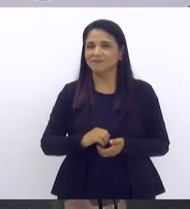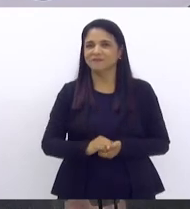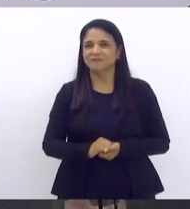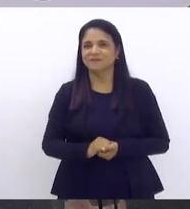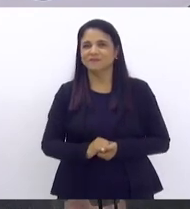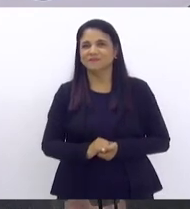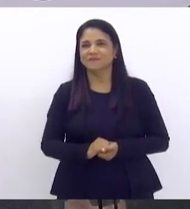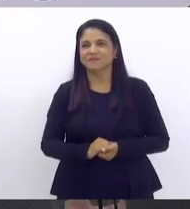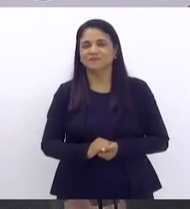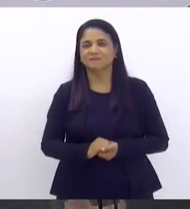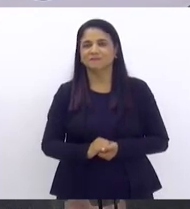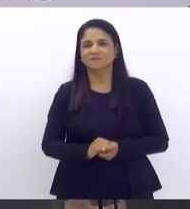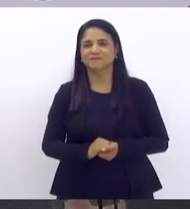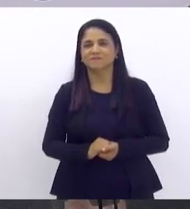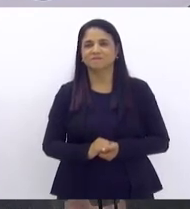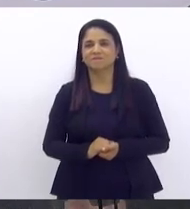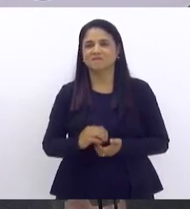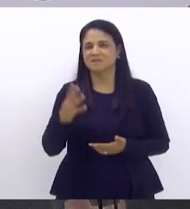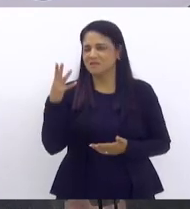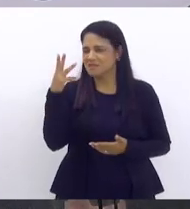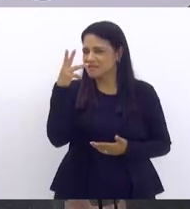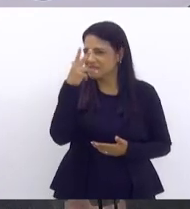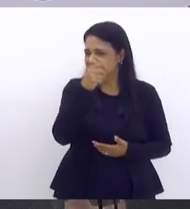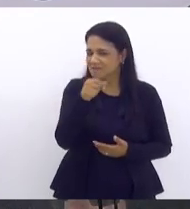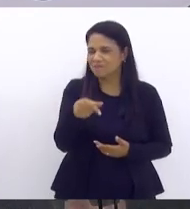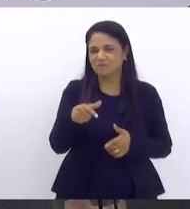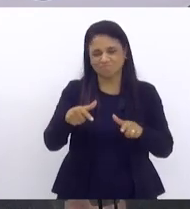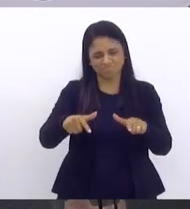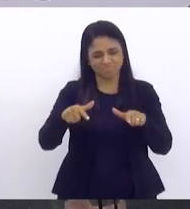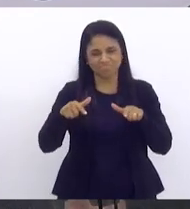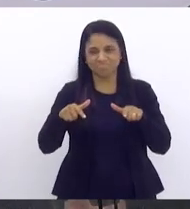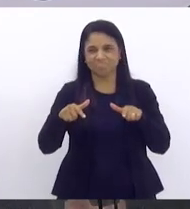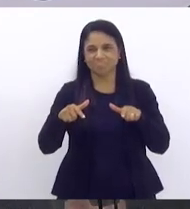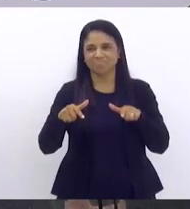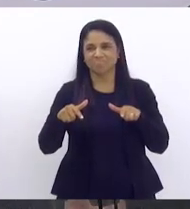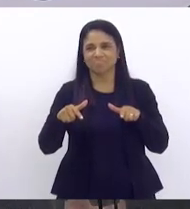Valeu, meu. Olha só, que coisa mais linda. Por favor,